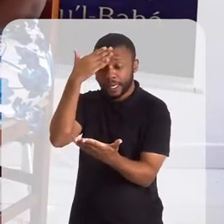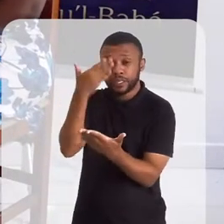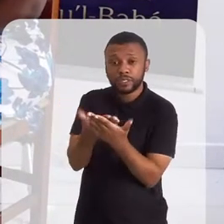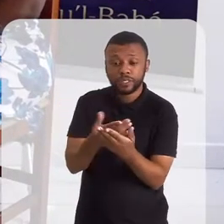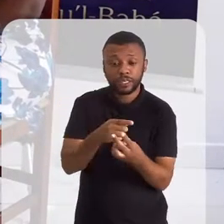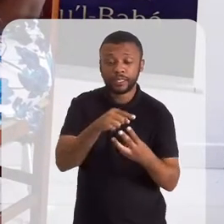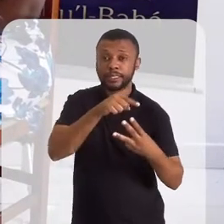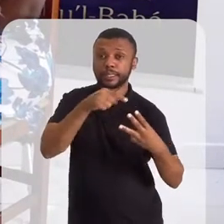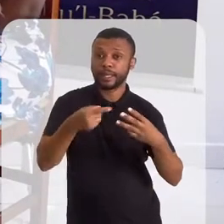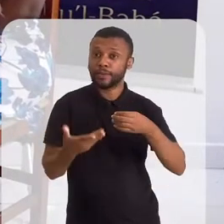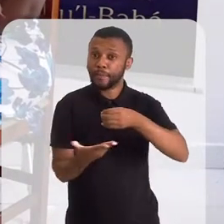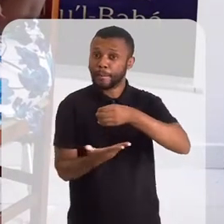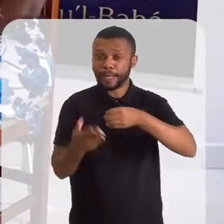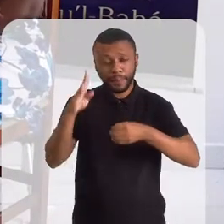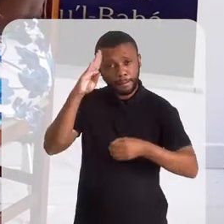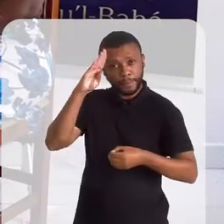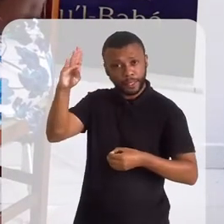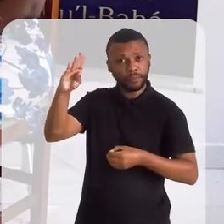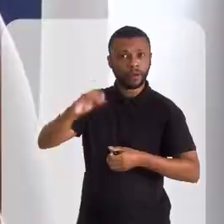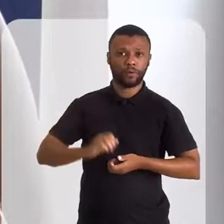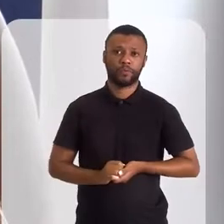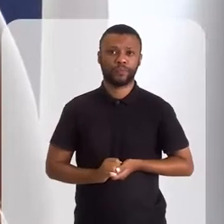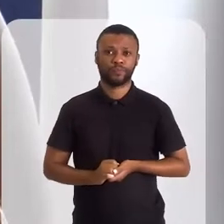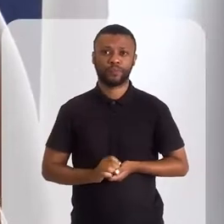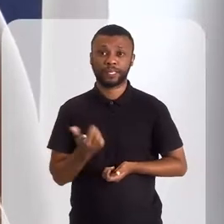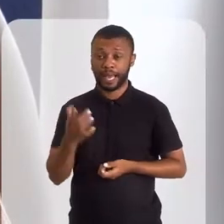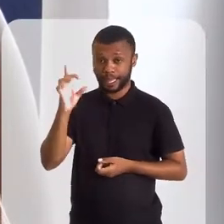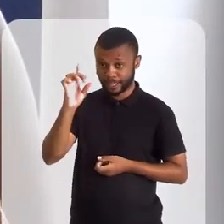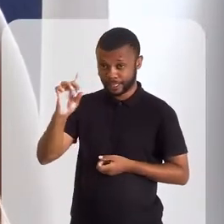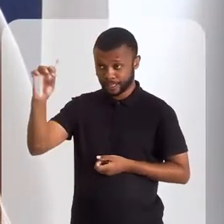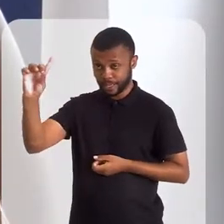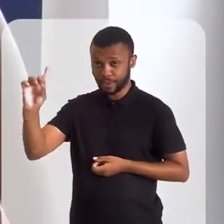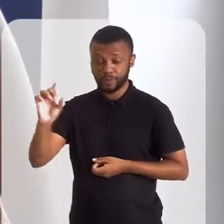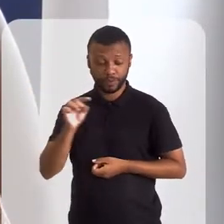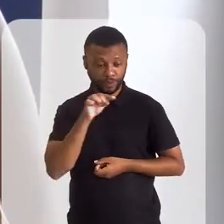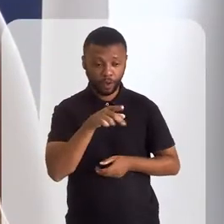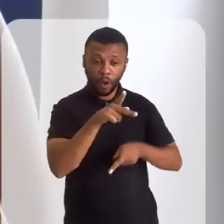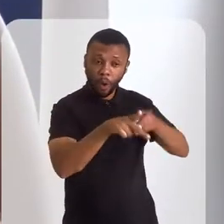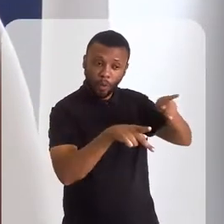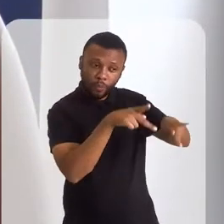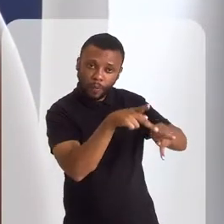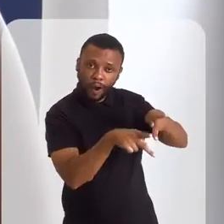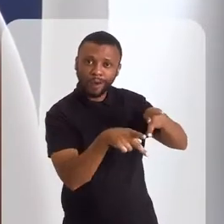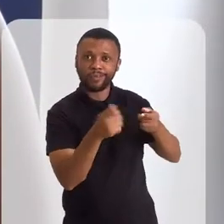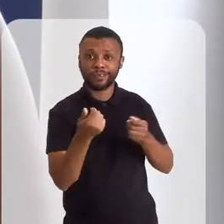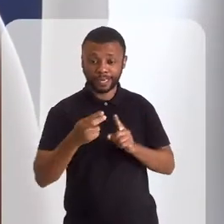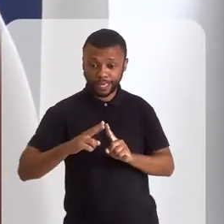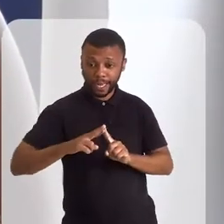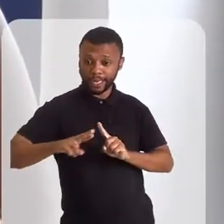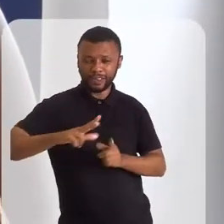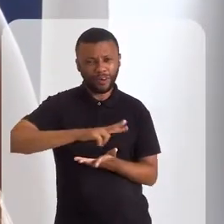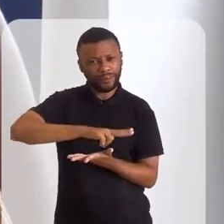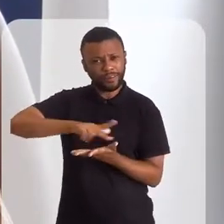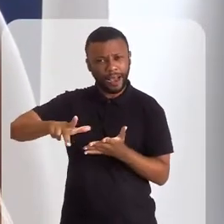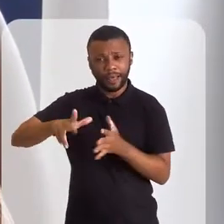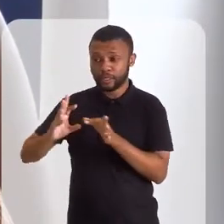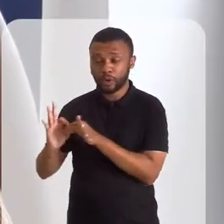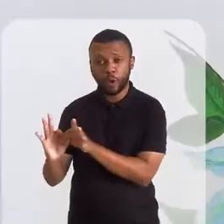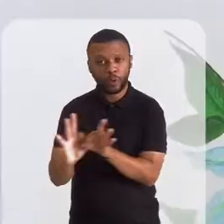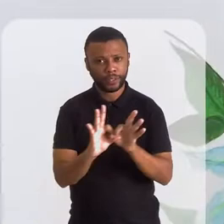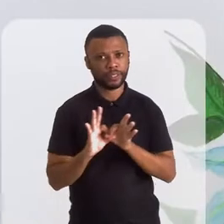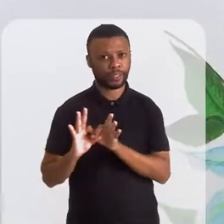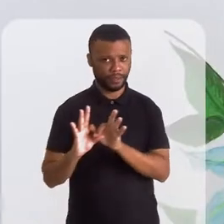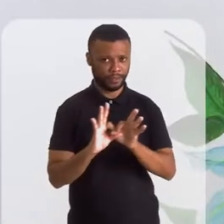em três pontos fundamentais, que é o princípio da unidade: a unidade de Deus, a unidade dos povos e a unidade da